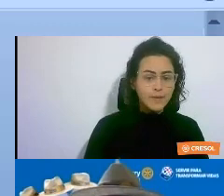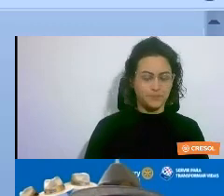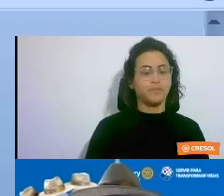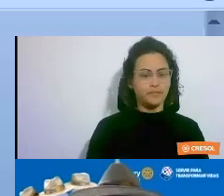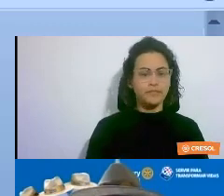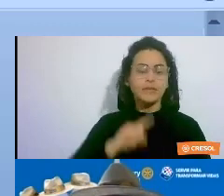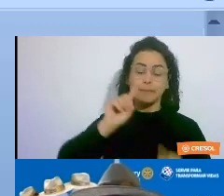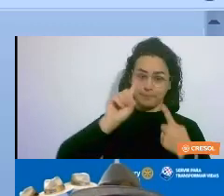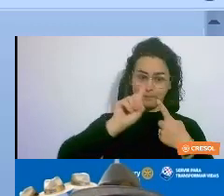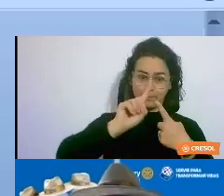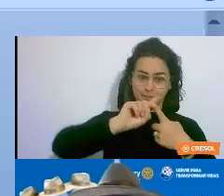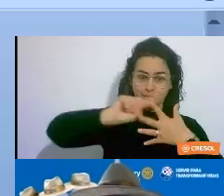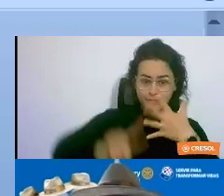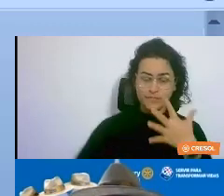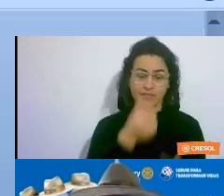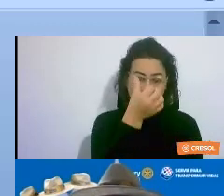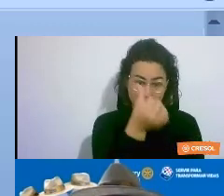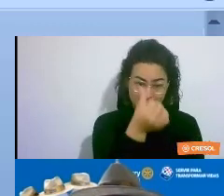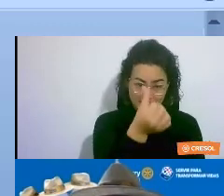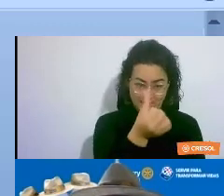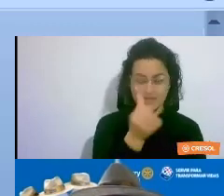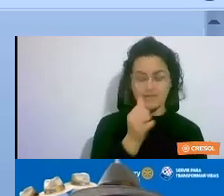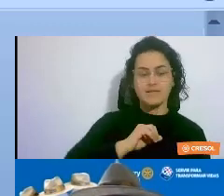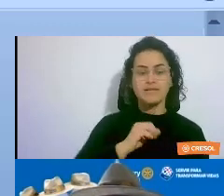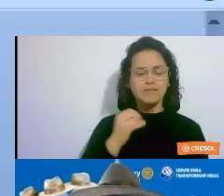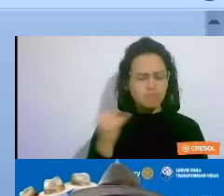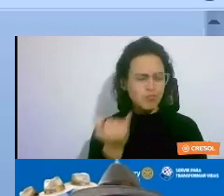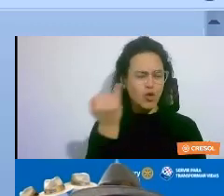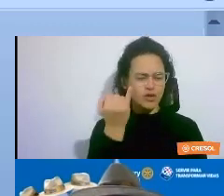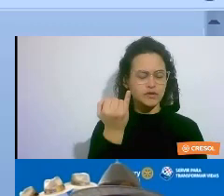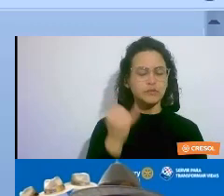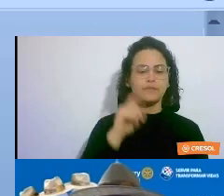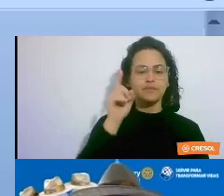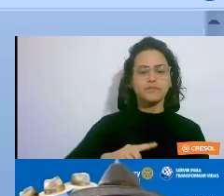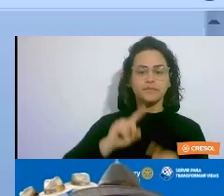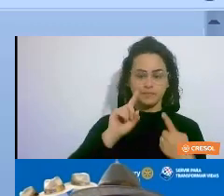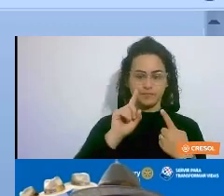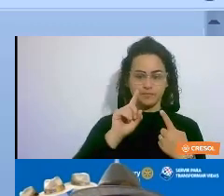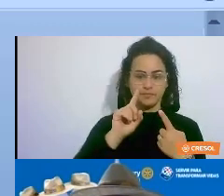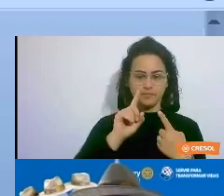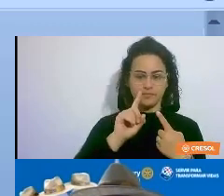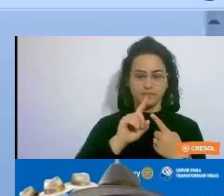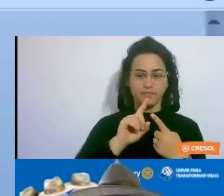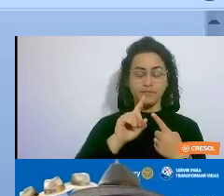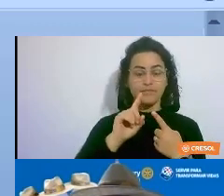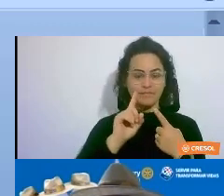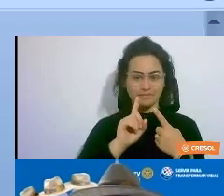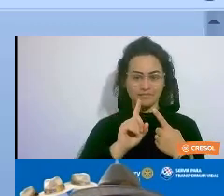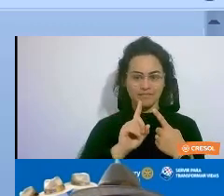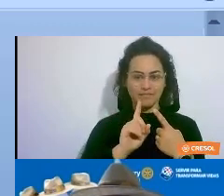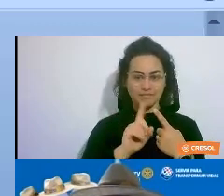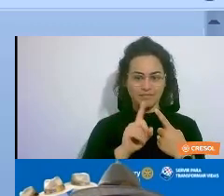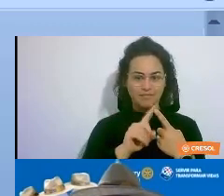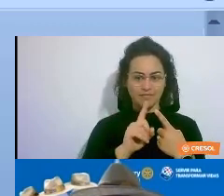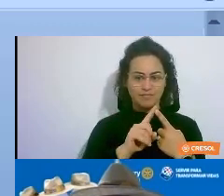Então, existe aí, eu elenquei 6, né? Só que existe muito mais, óbvio. Né?